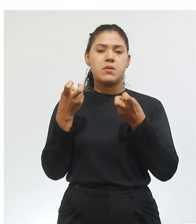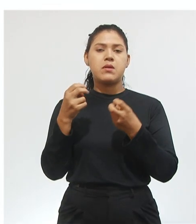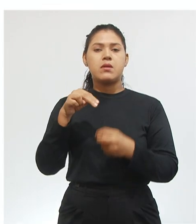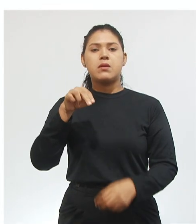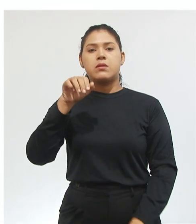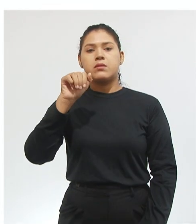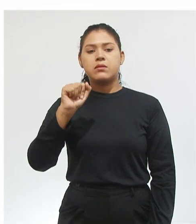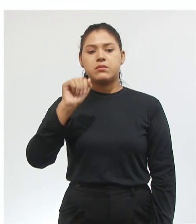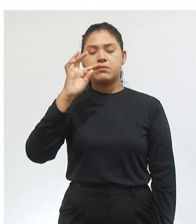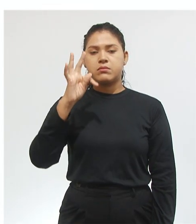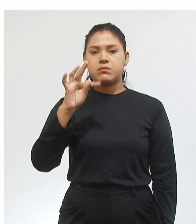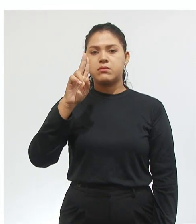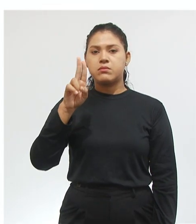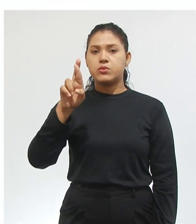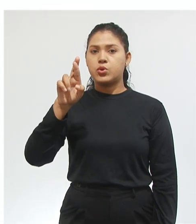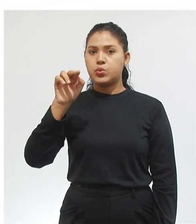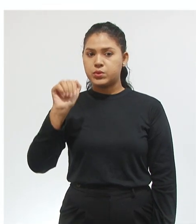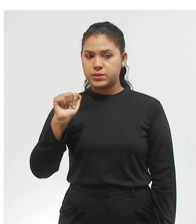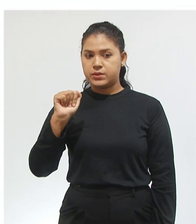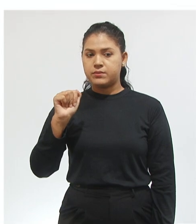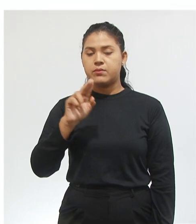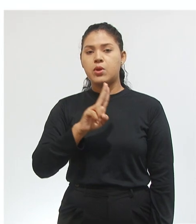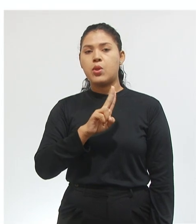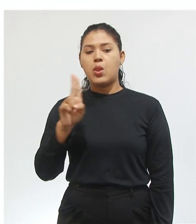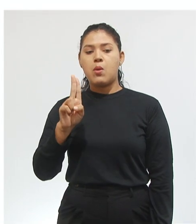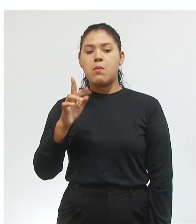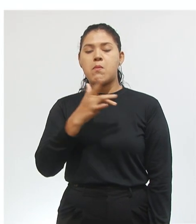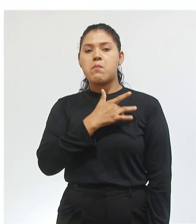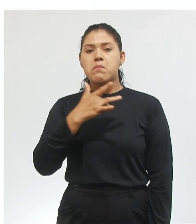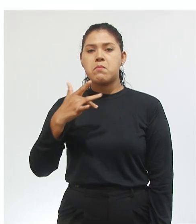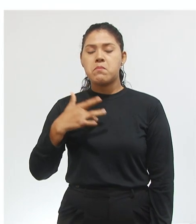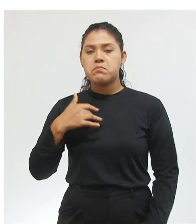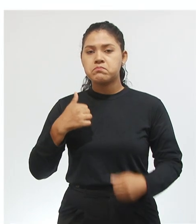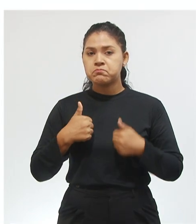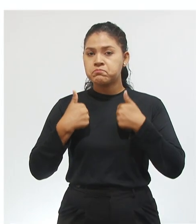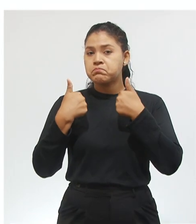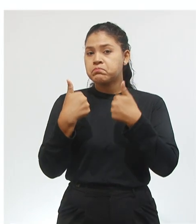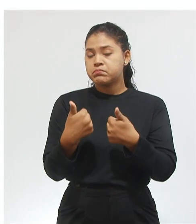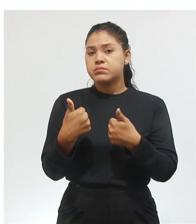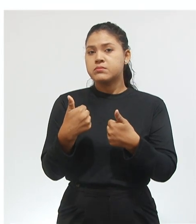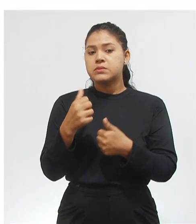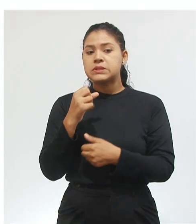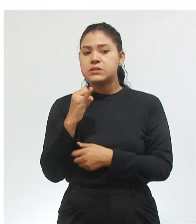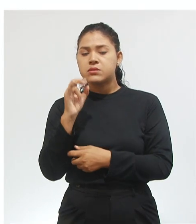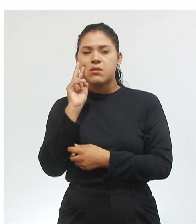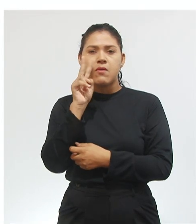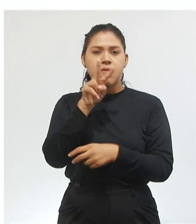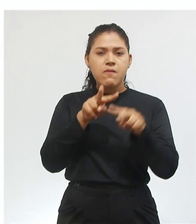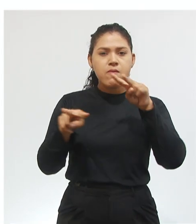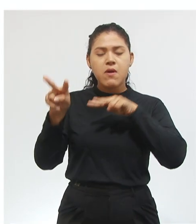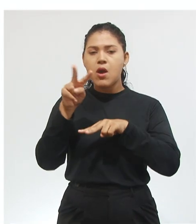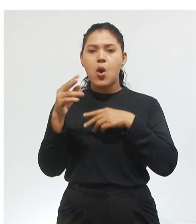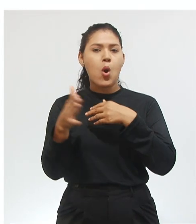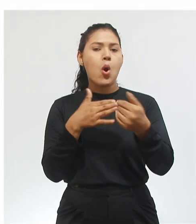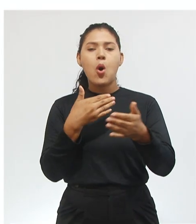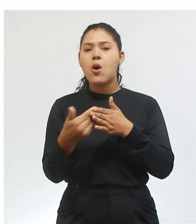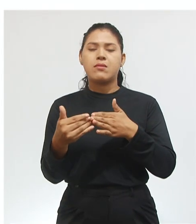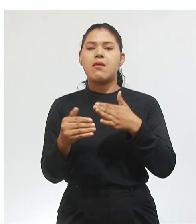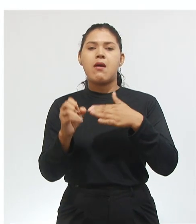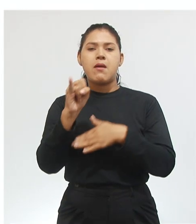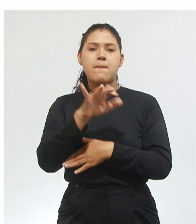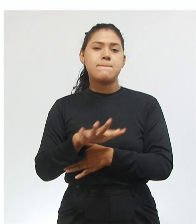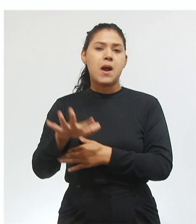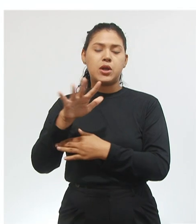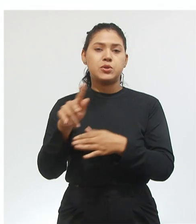Natura né a Natura tem como no slogan Bem Estar bem e se você observar nessa imagem ou qualquer loja da Natura que